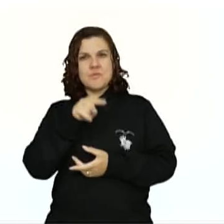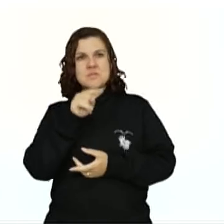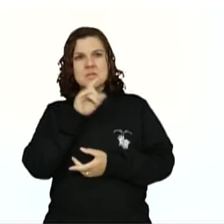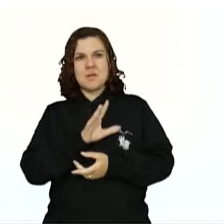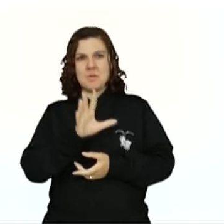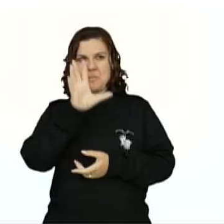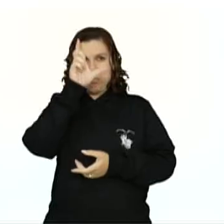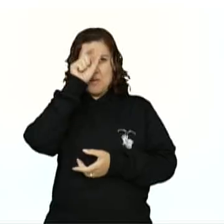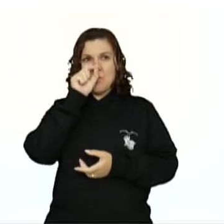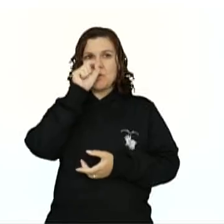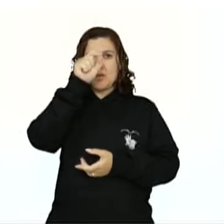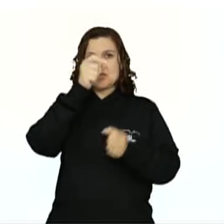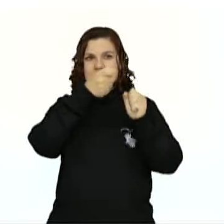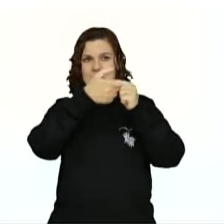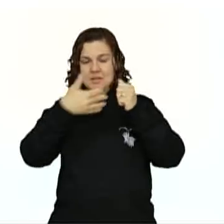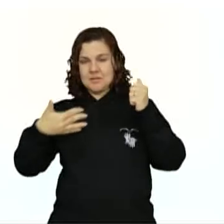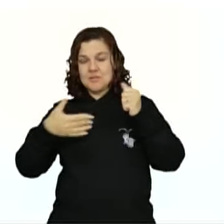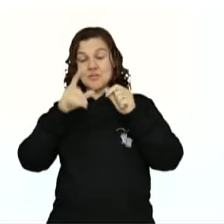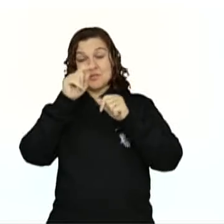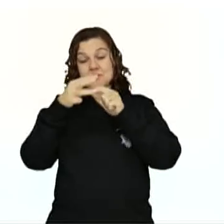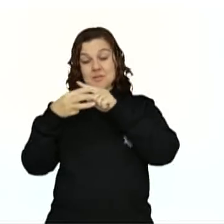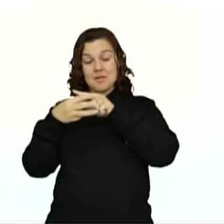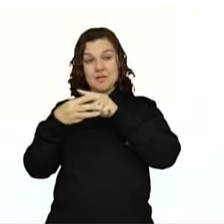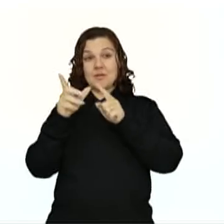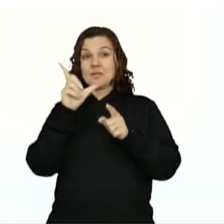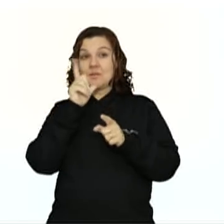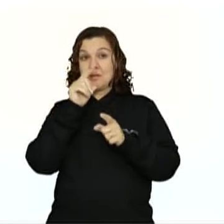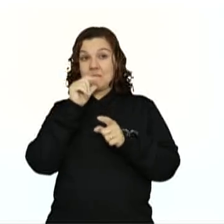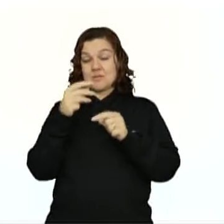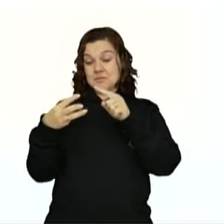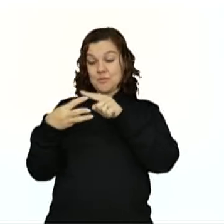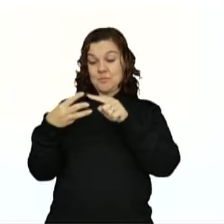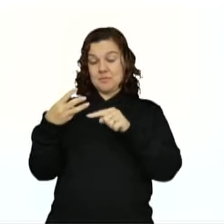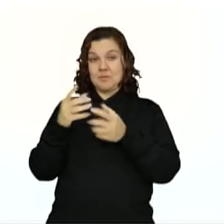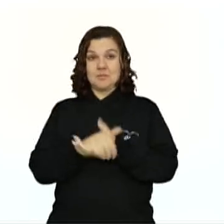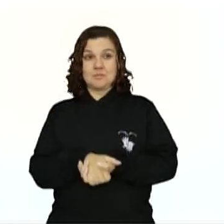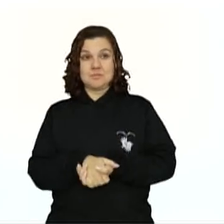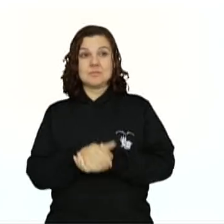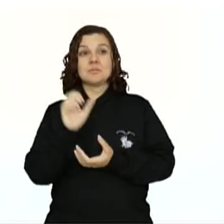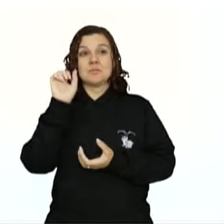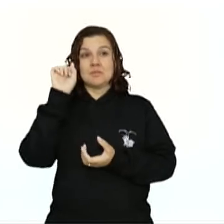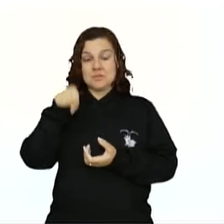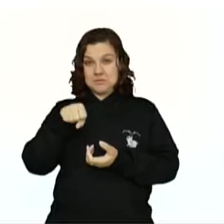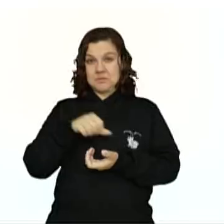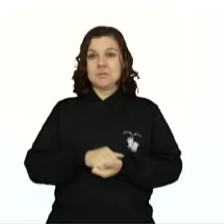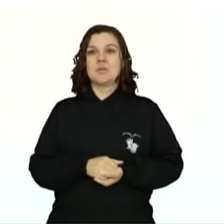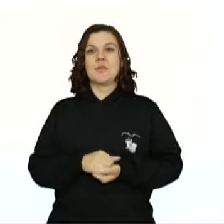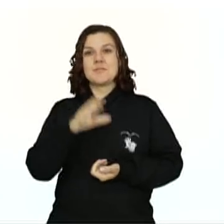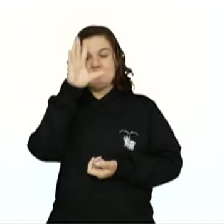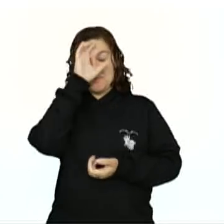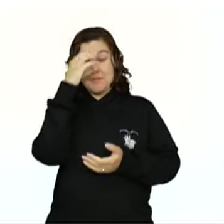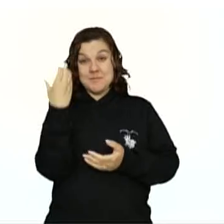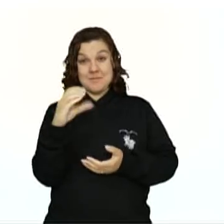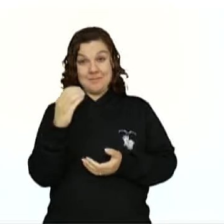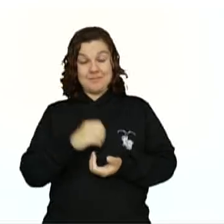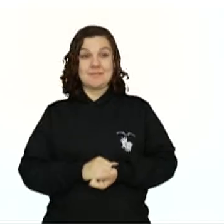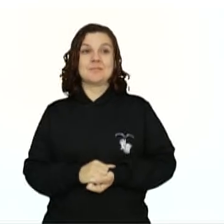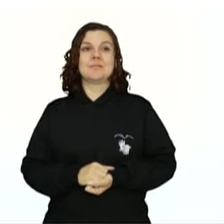você aprendeu que as características da água são 3. Sim, aprendeu lá na aula de ciências,